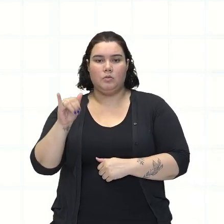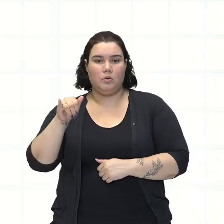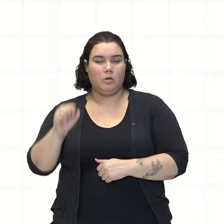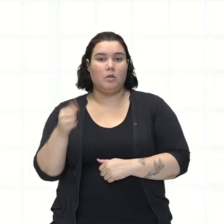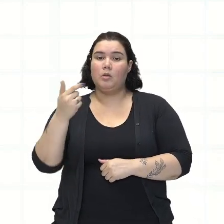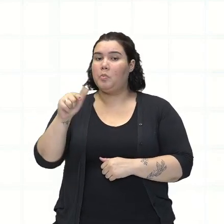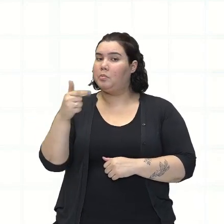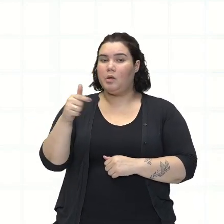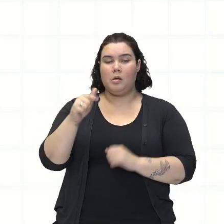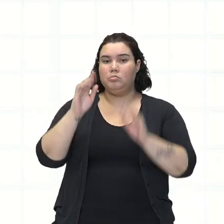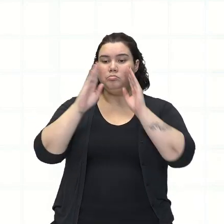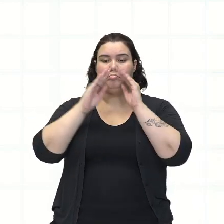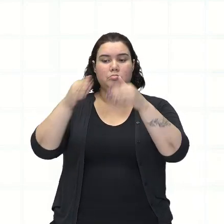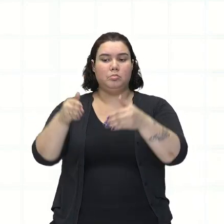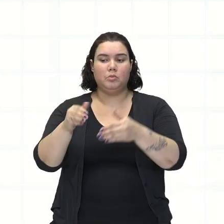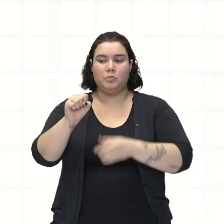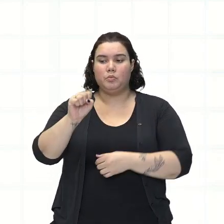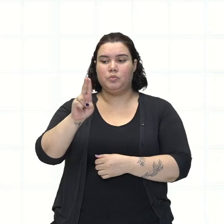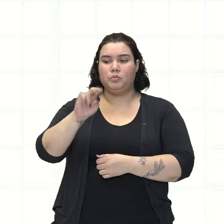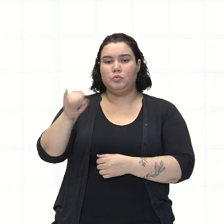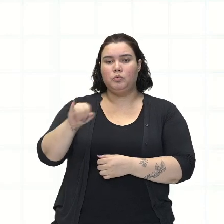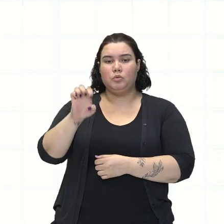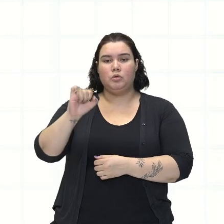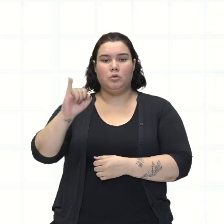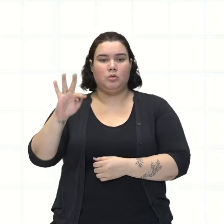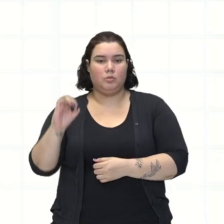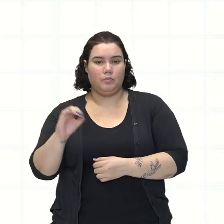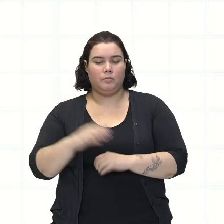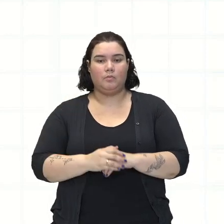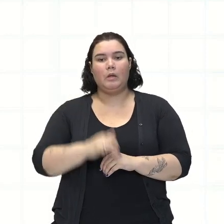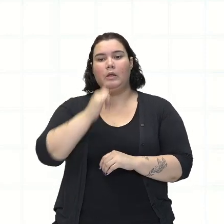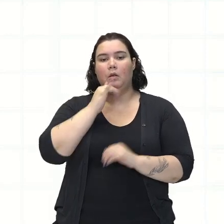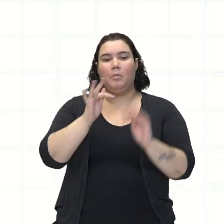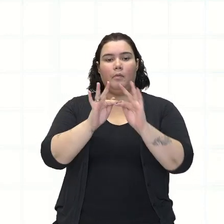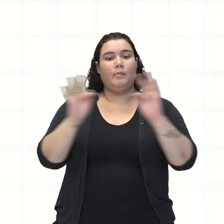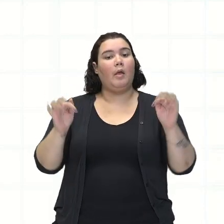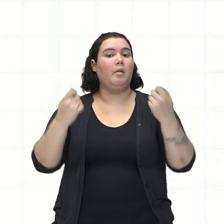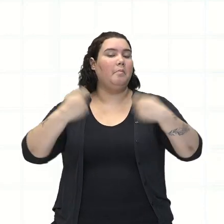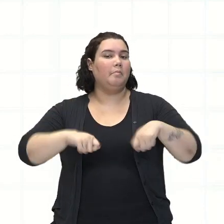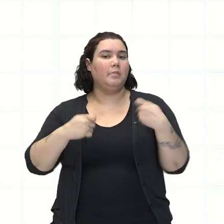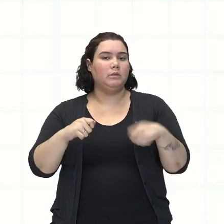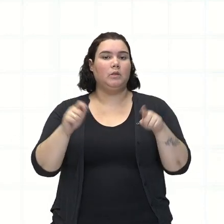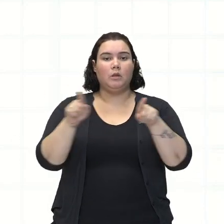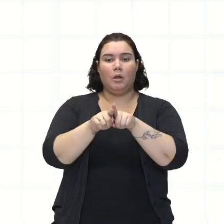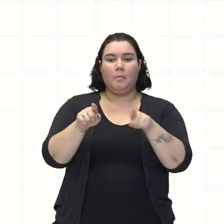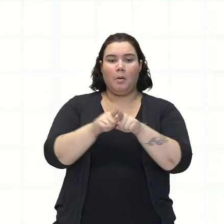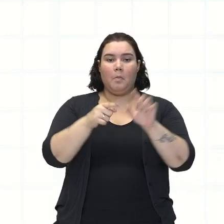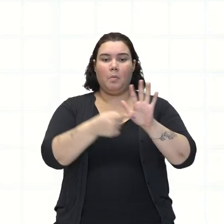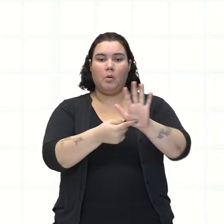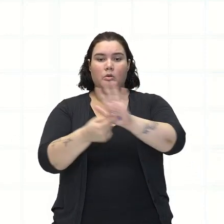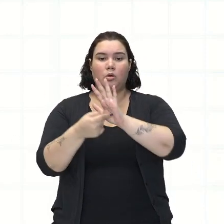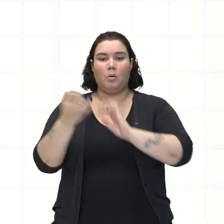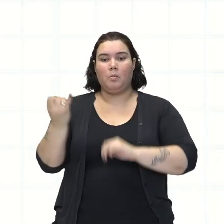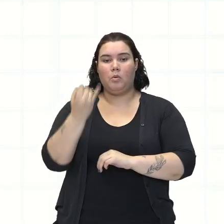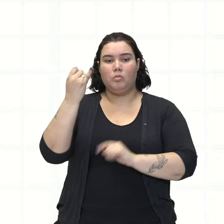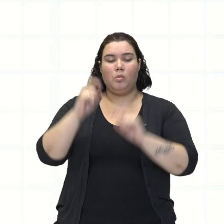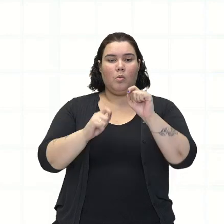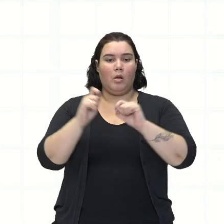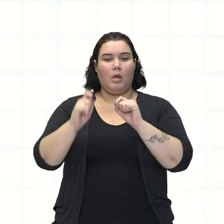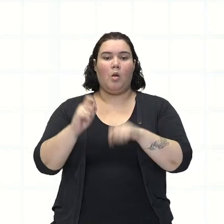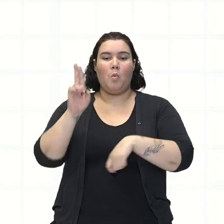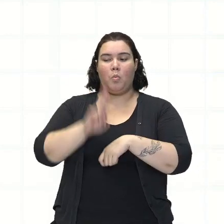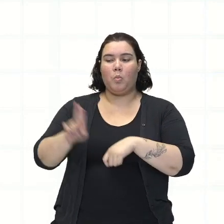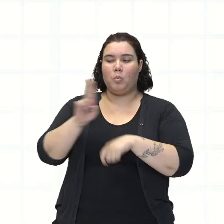não há um sujeito específico. Por exemplo, na frase, é necessário também destacar a importância do equilíbrio entre o tempo gasto